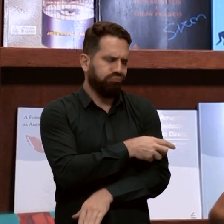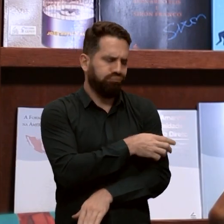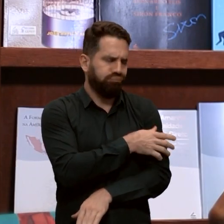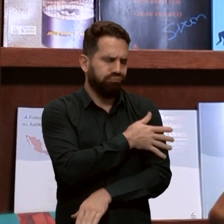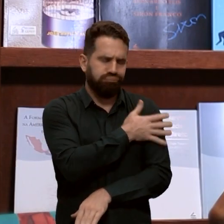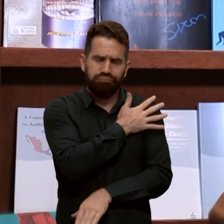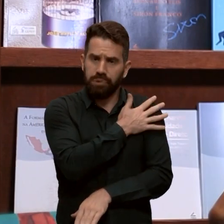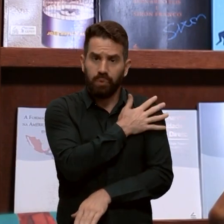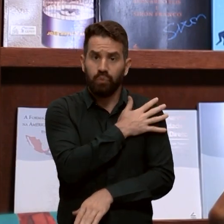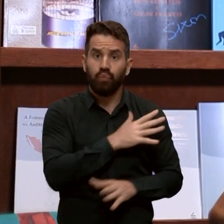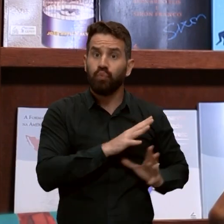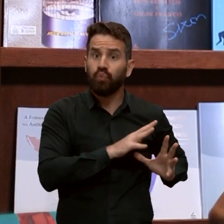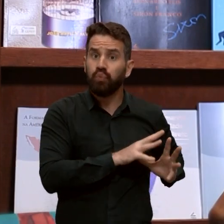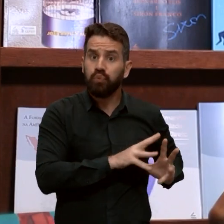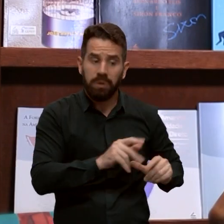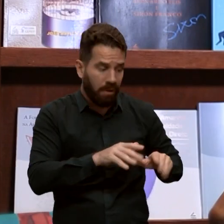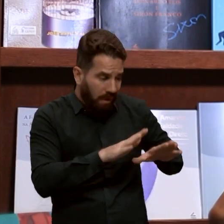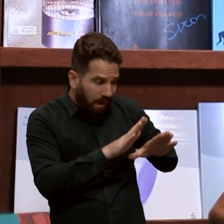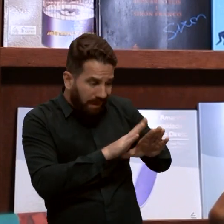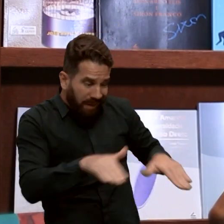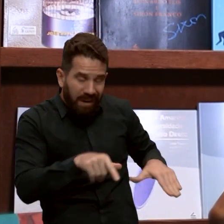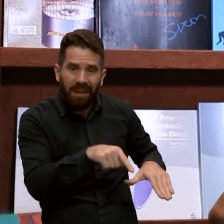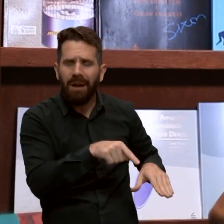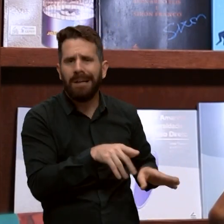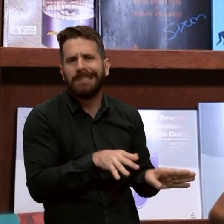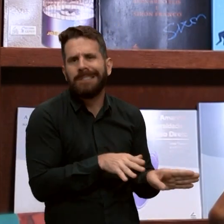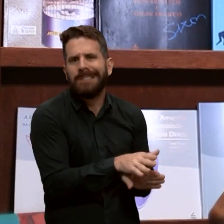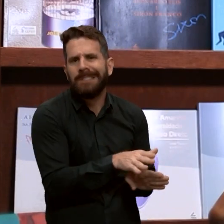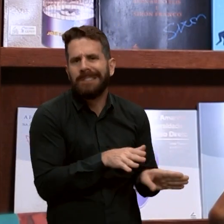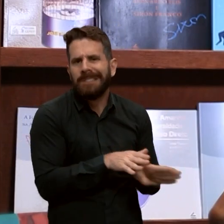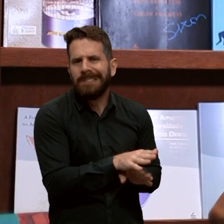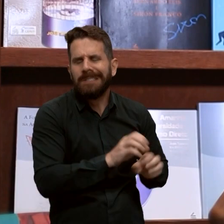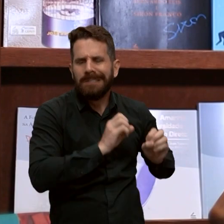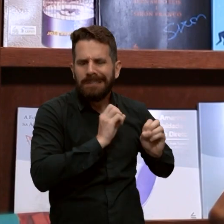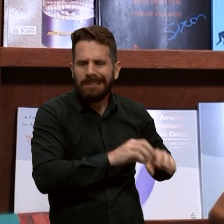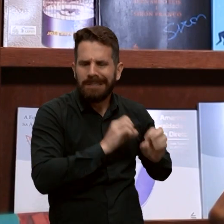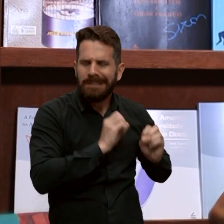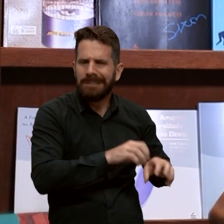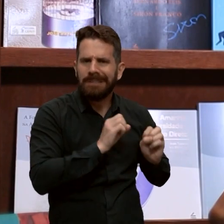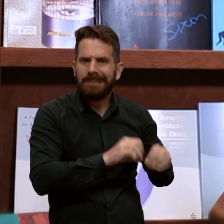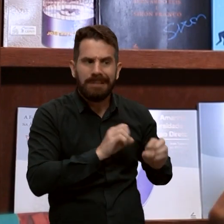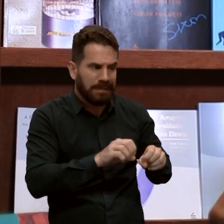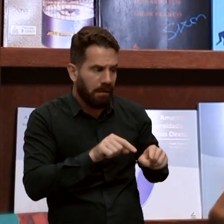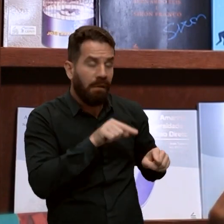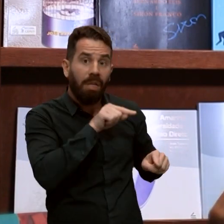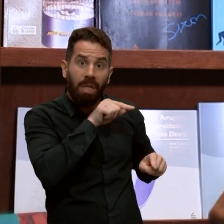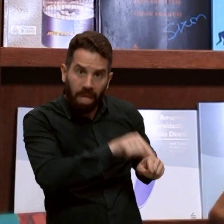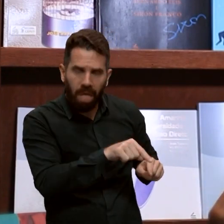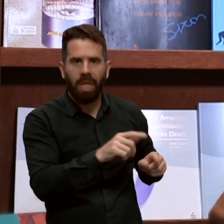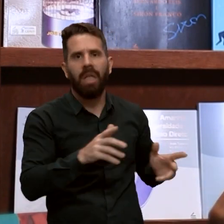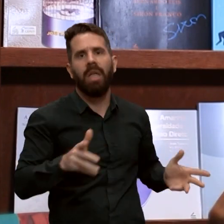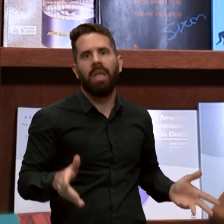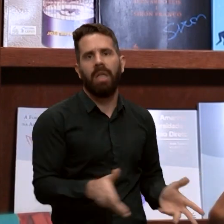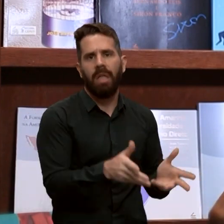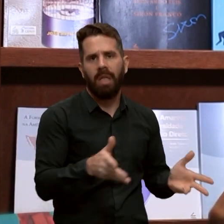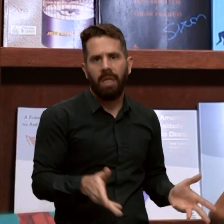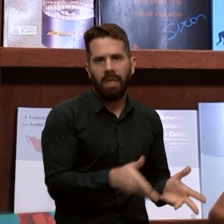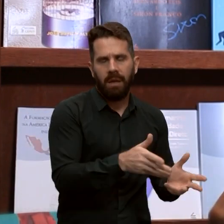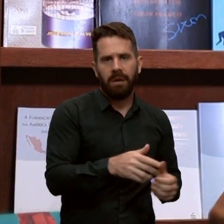educação infantil, primeira fase do fundamental, a segunda fase do fundamental, trabalhar